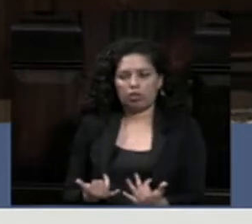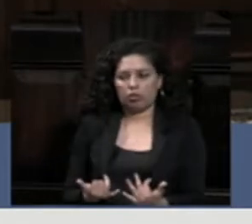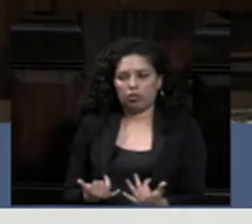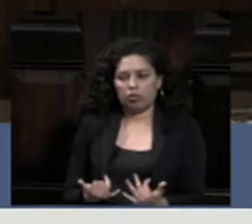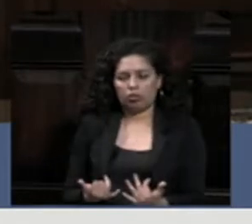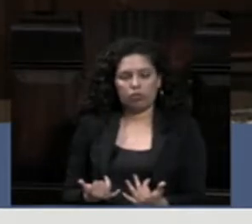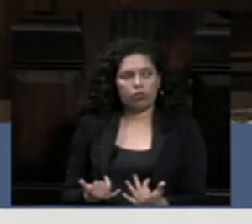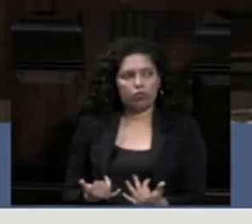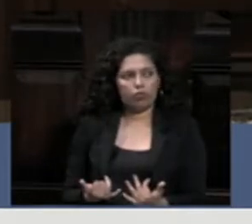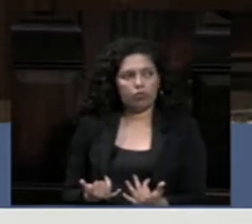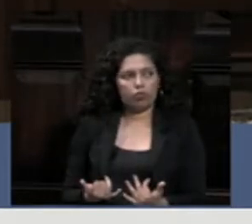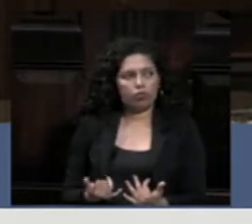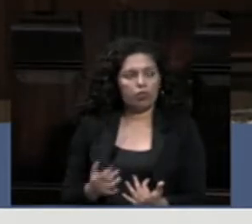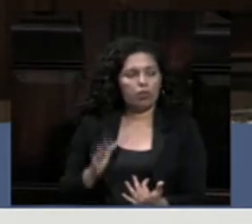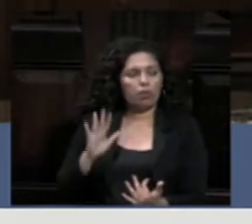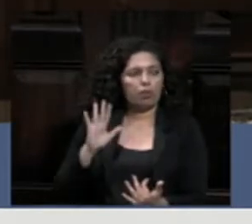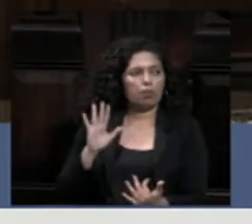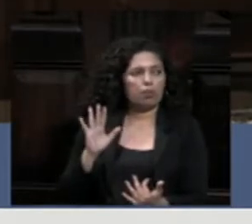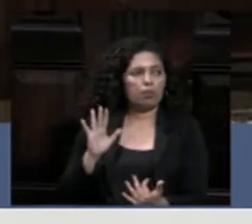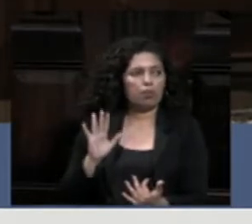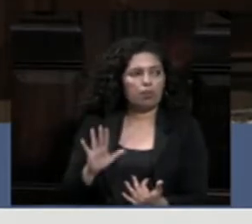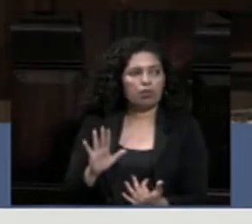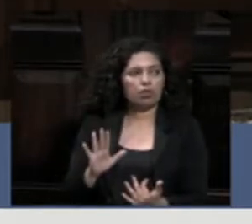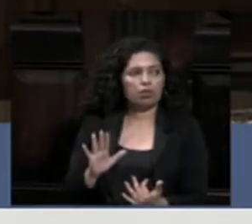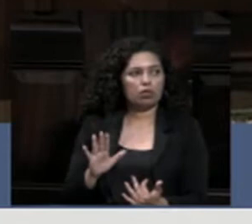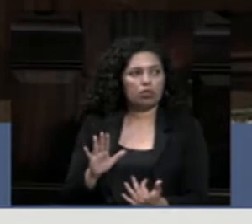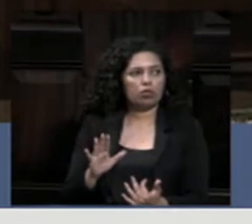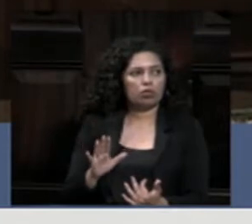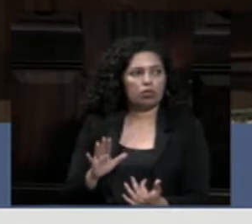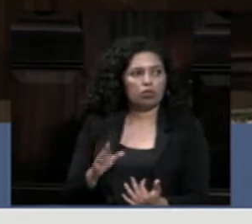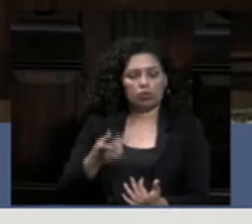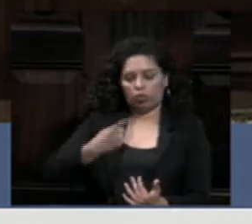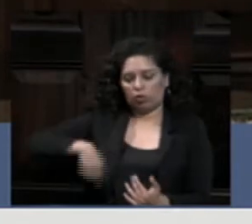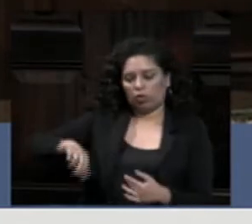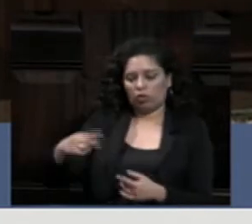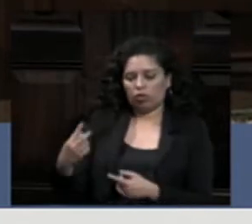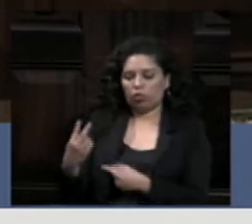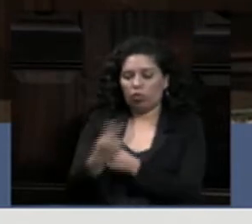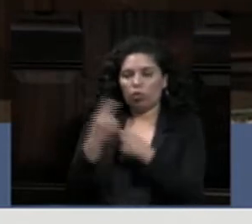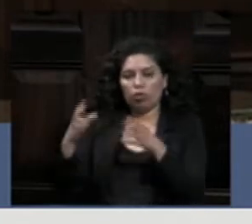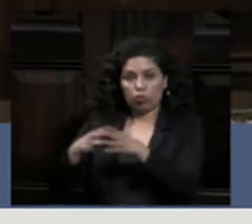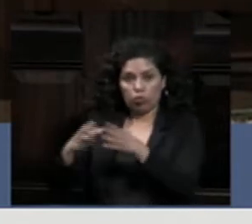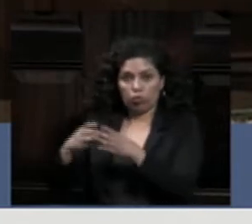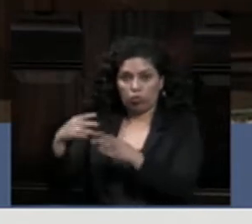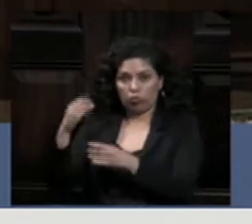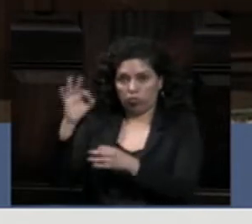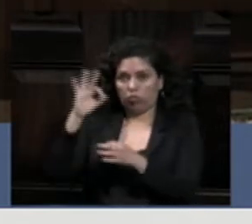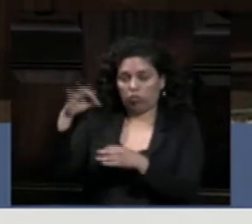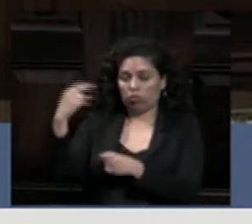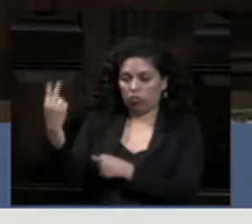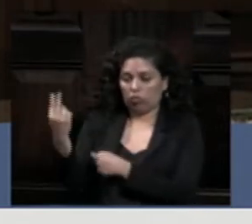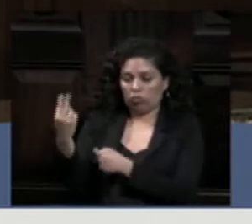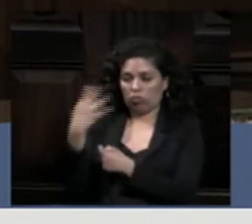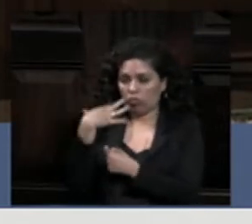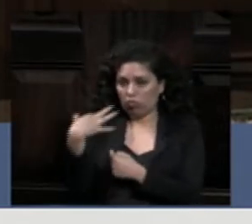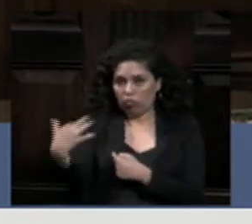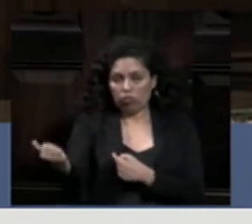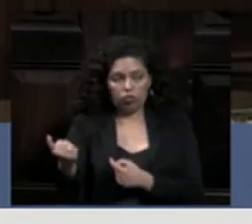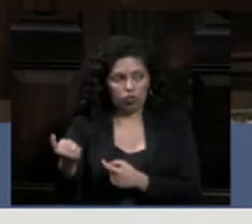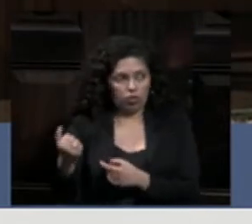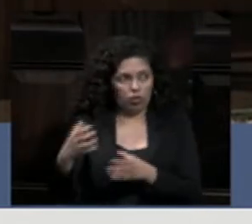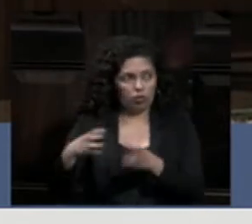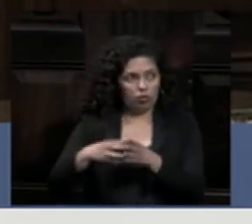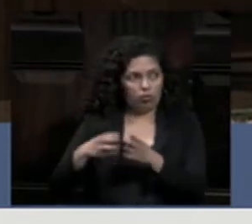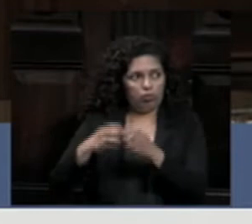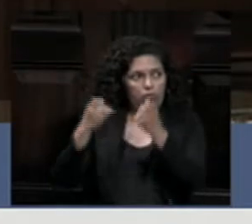passado. Então a questão não é essa. A questão é que nós fomos procurados por ambientalistas do movimento Lagoa Viva,